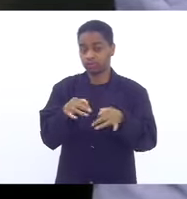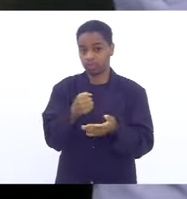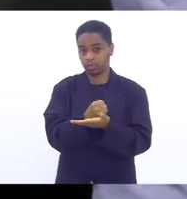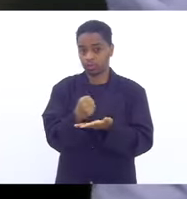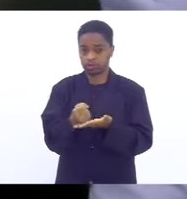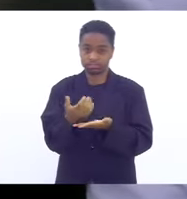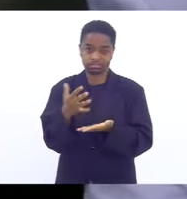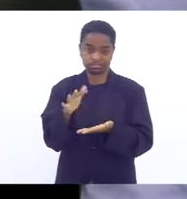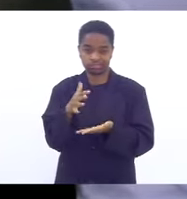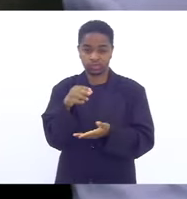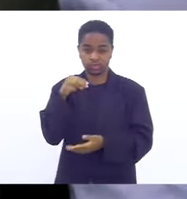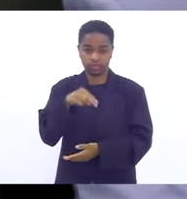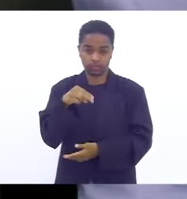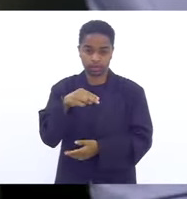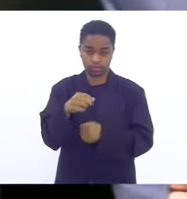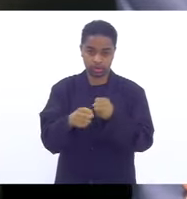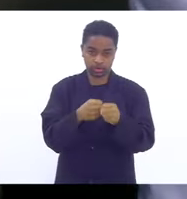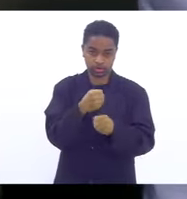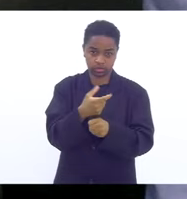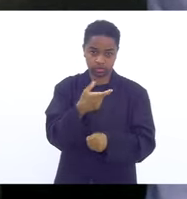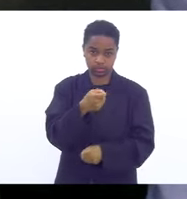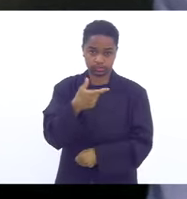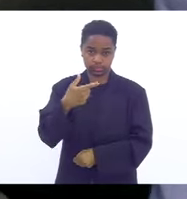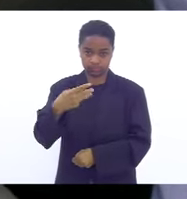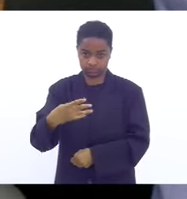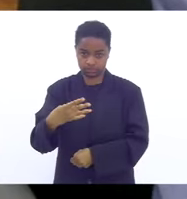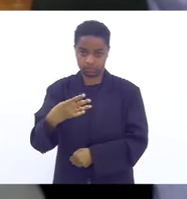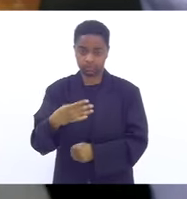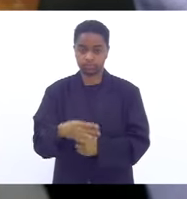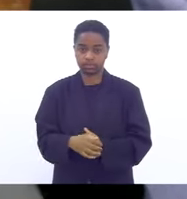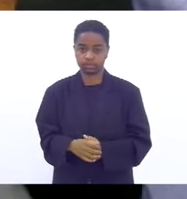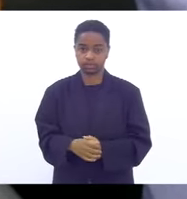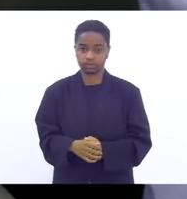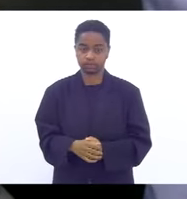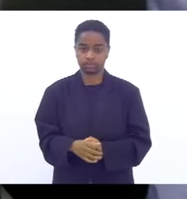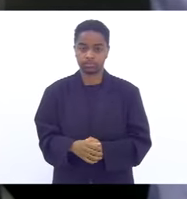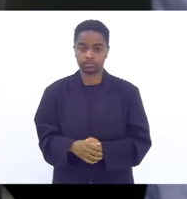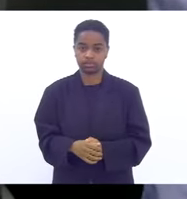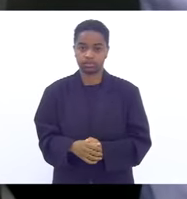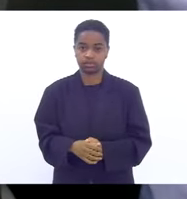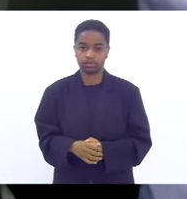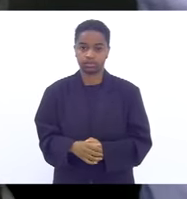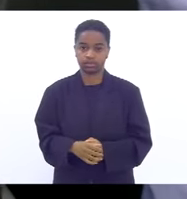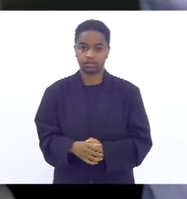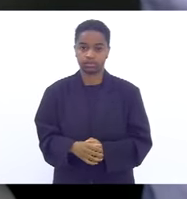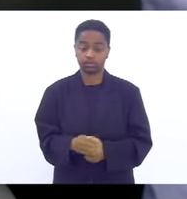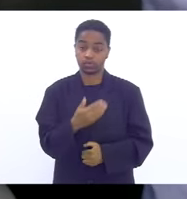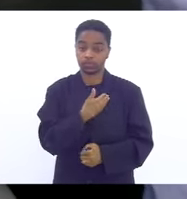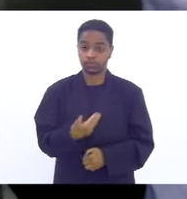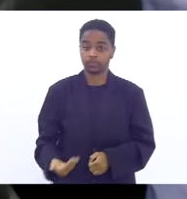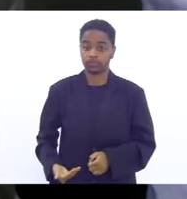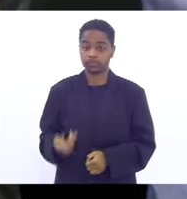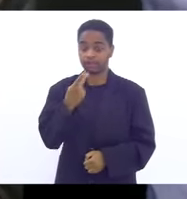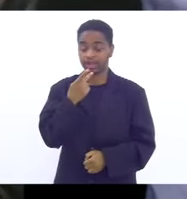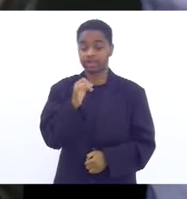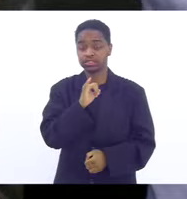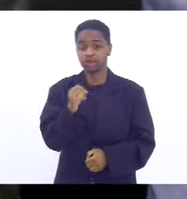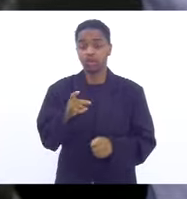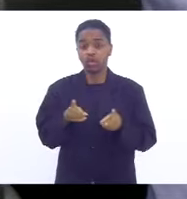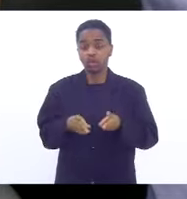provavelmente em novembro de 24, ou daqui a um ano, para dizer se vai